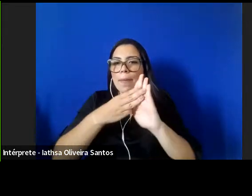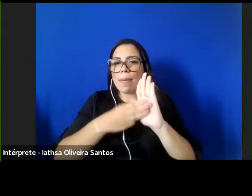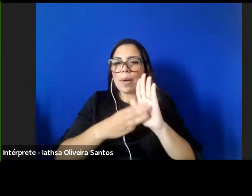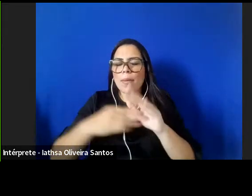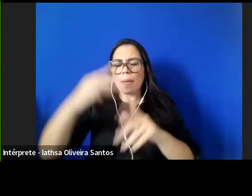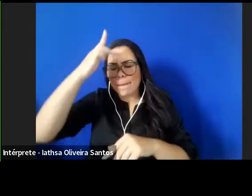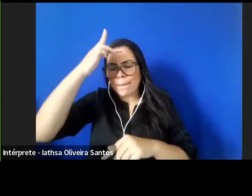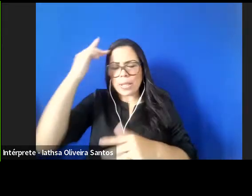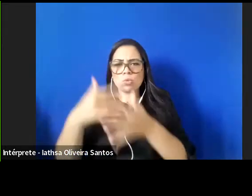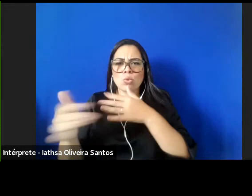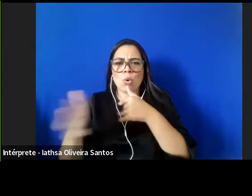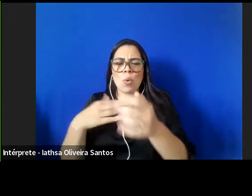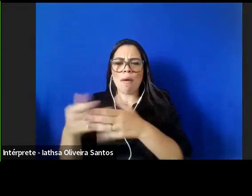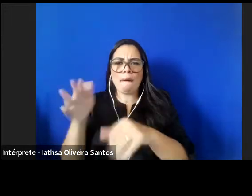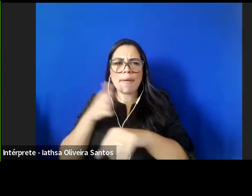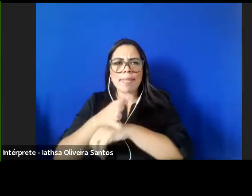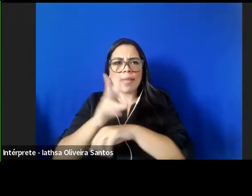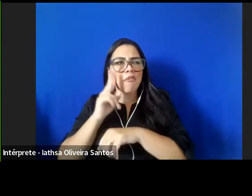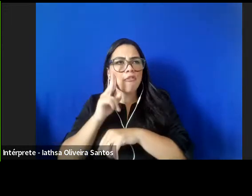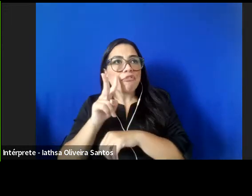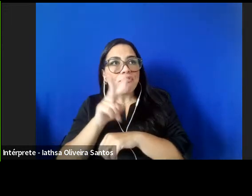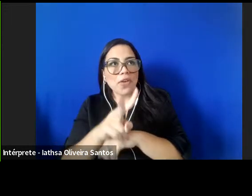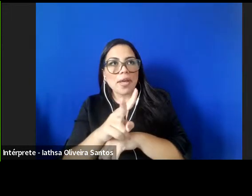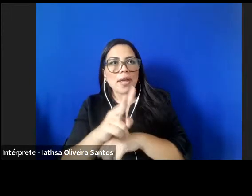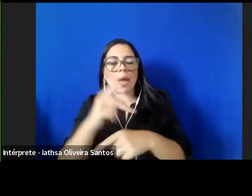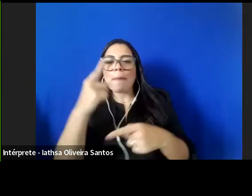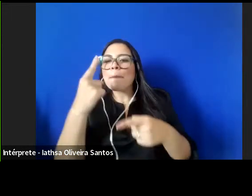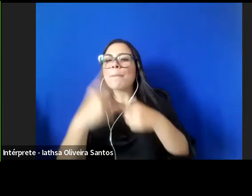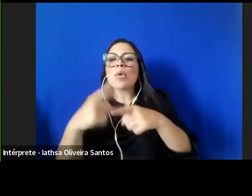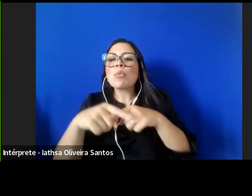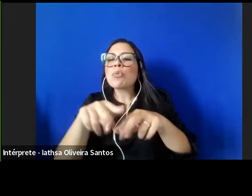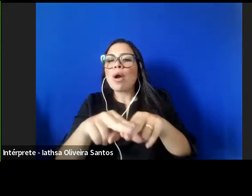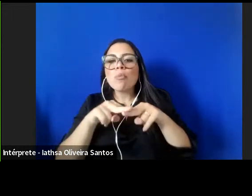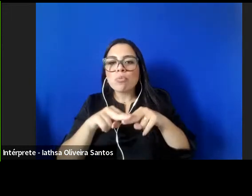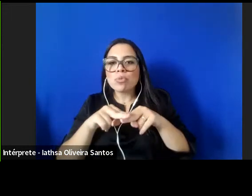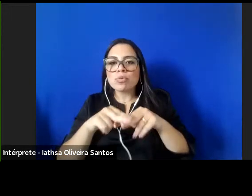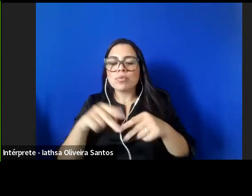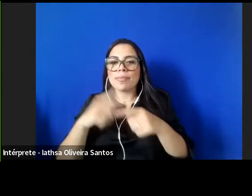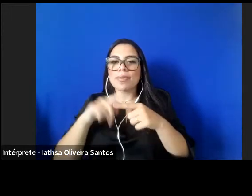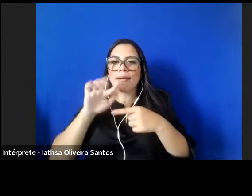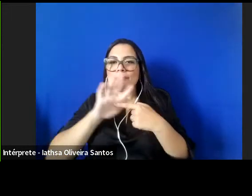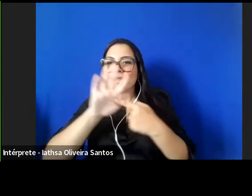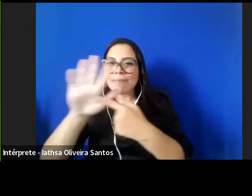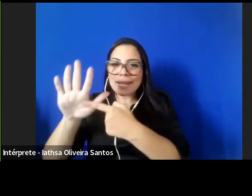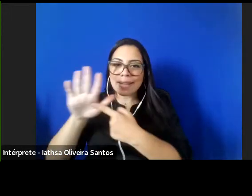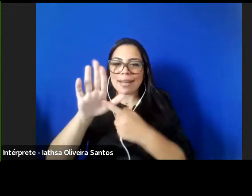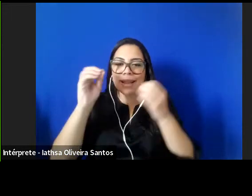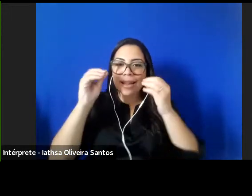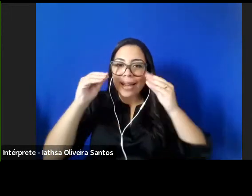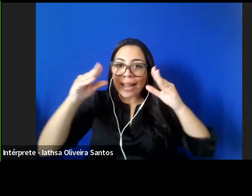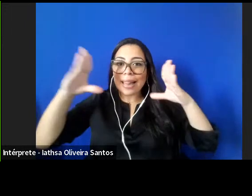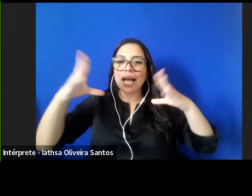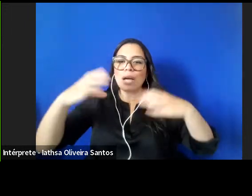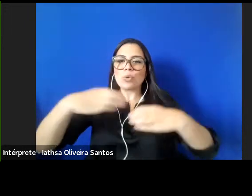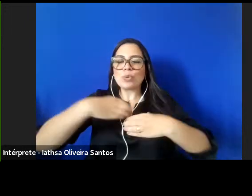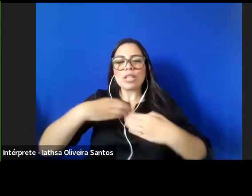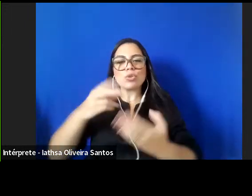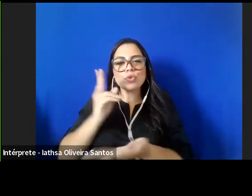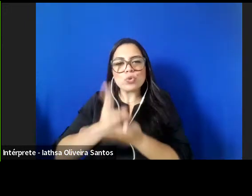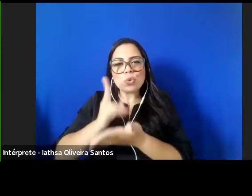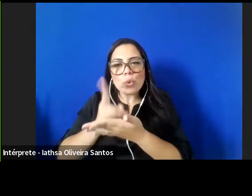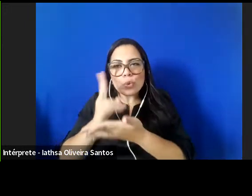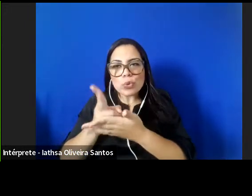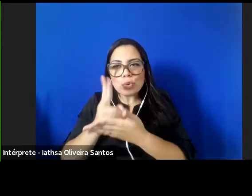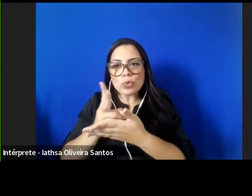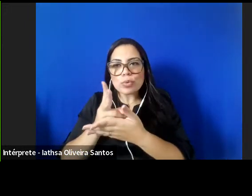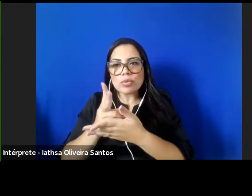vai ver o que está sendo feito e por quê. Justamente para dar essa transparência, para dar esse sentido de continuidade, para não